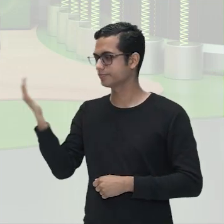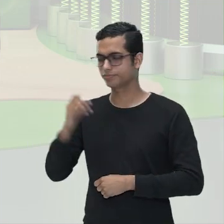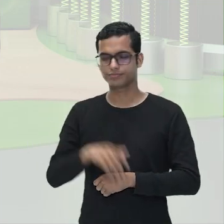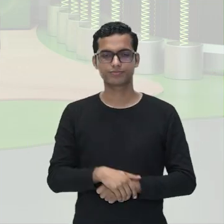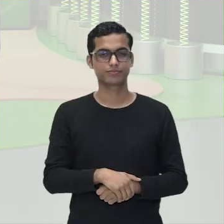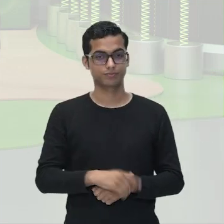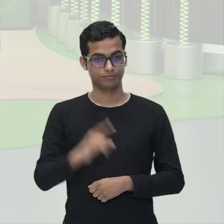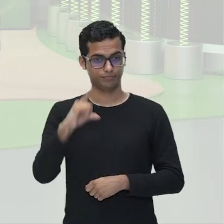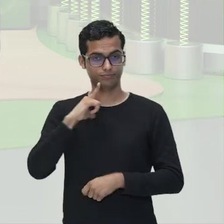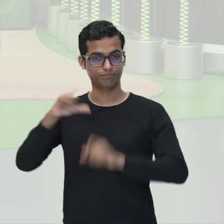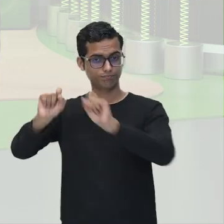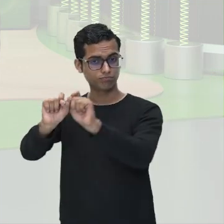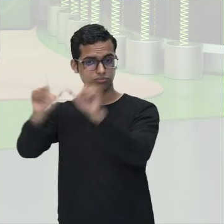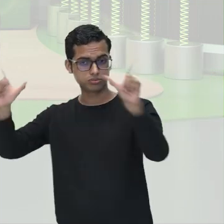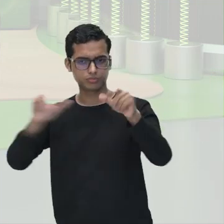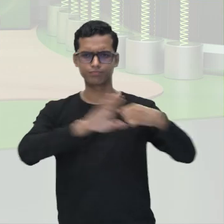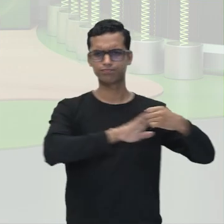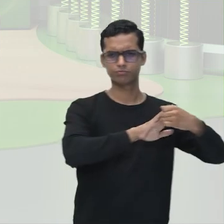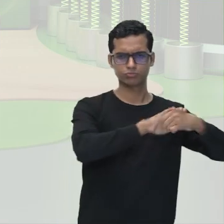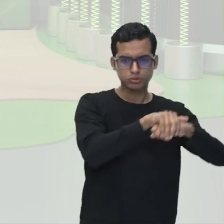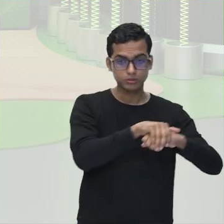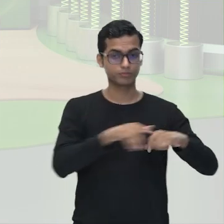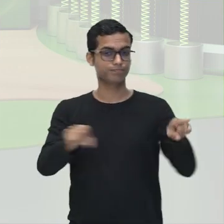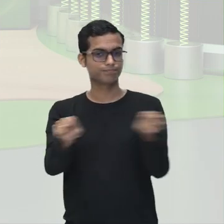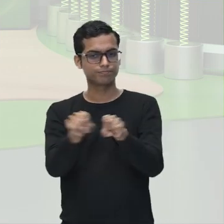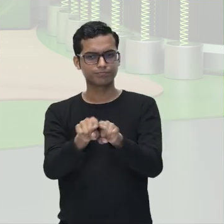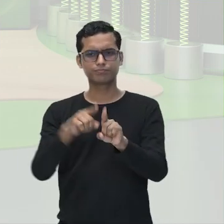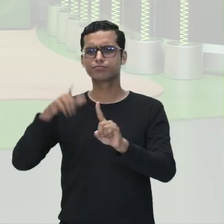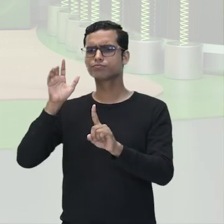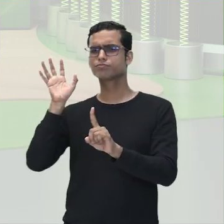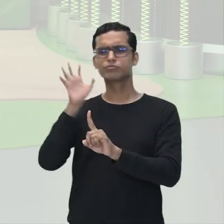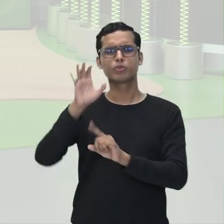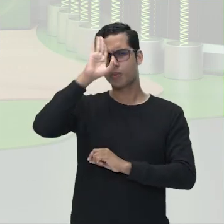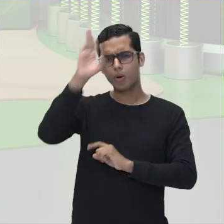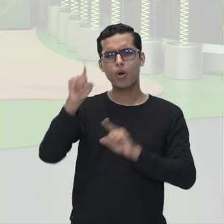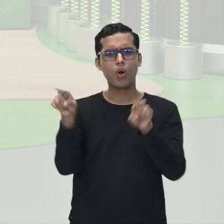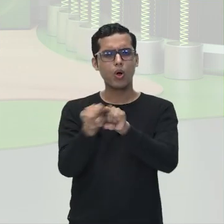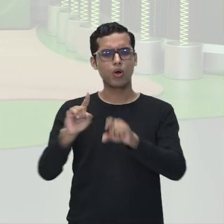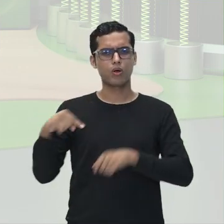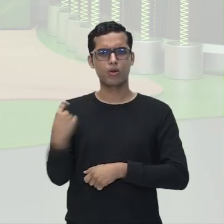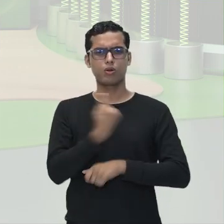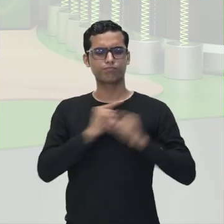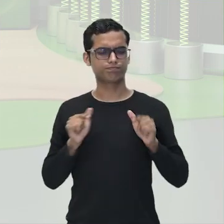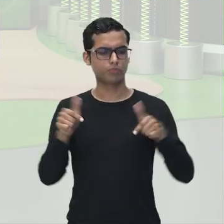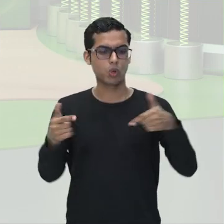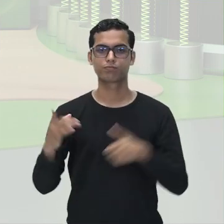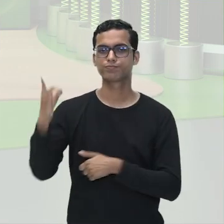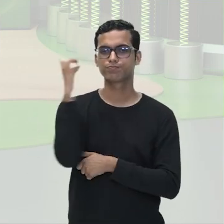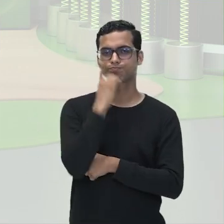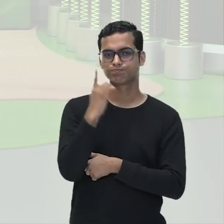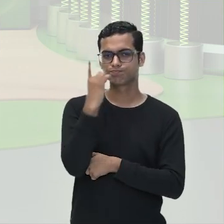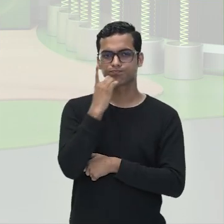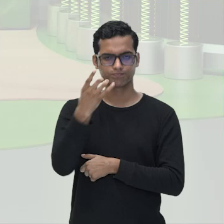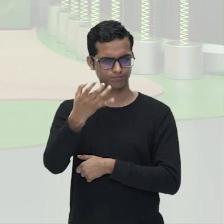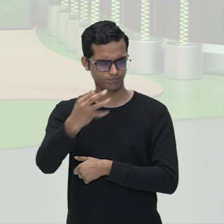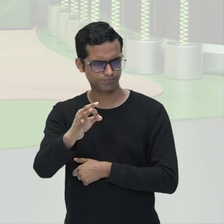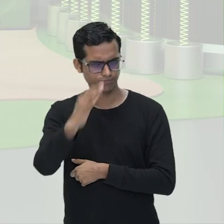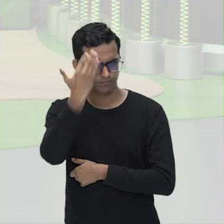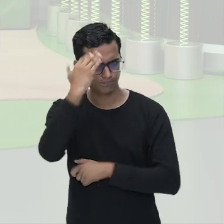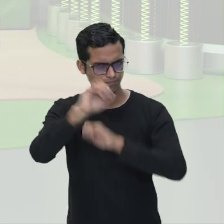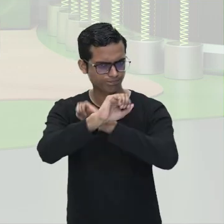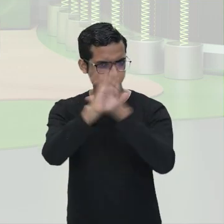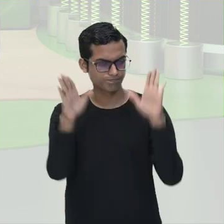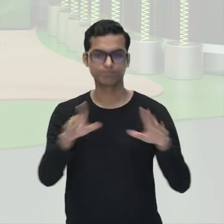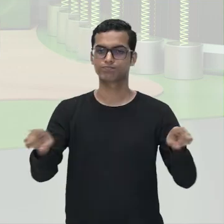noites, certo? E isso vai influenciar o quê? Nas nossas atividades cotidianas, certo?